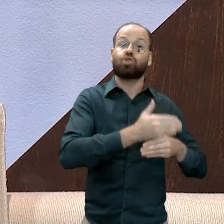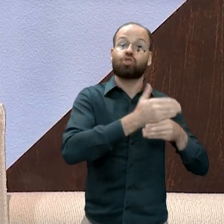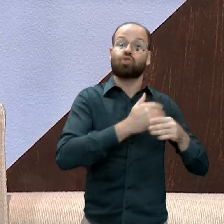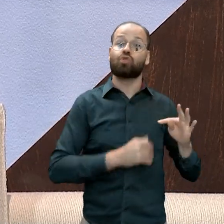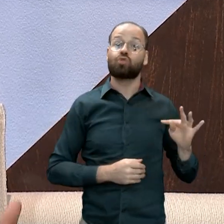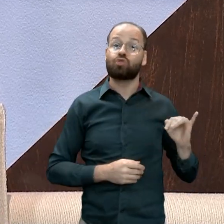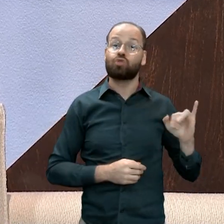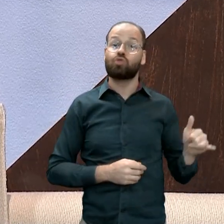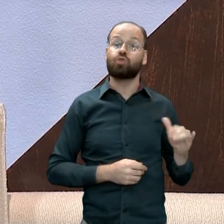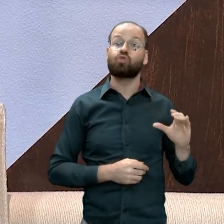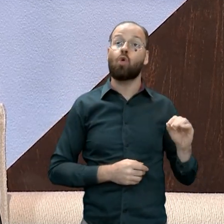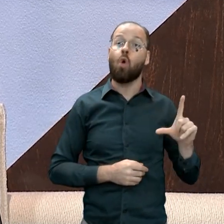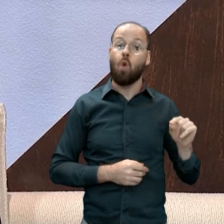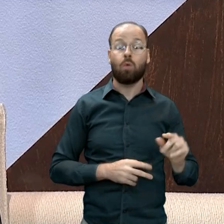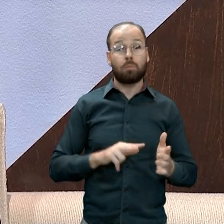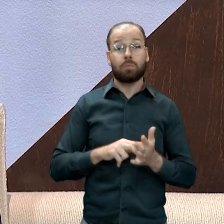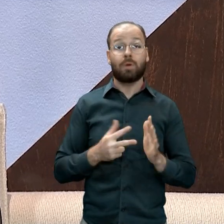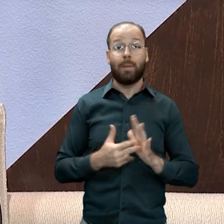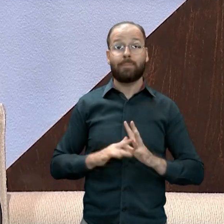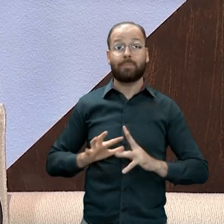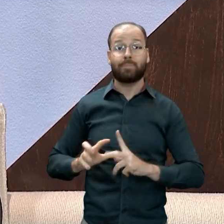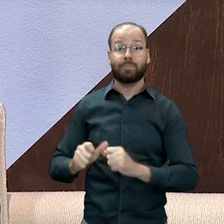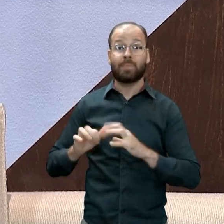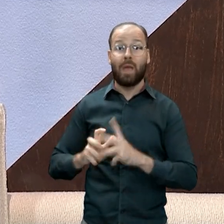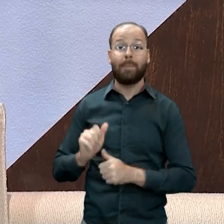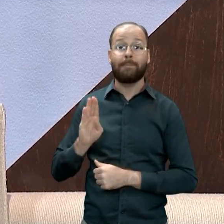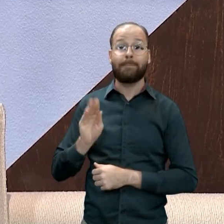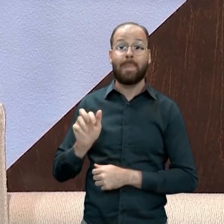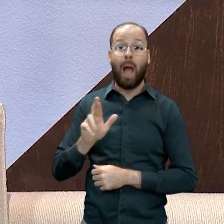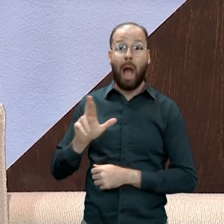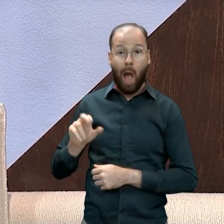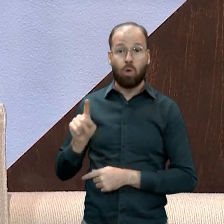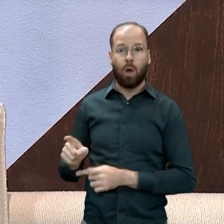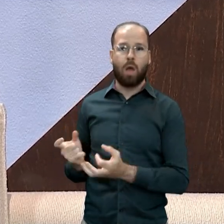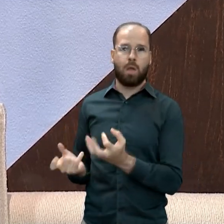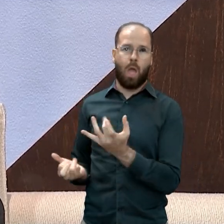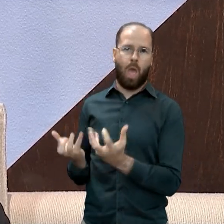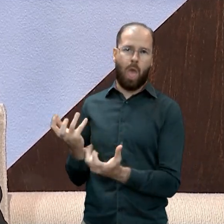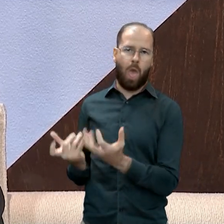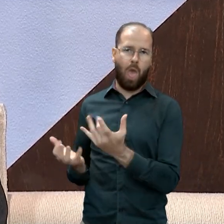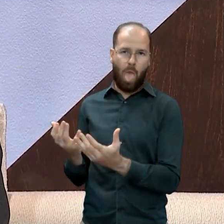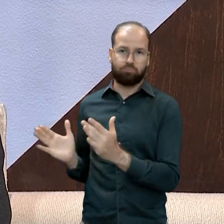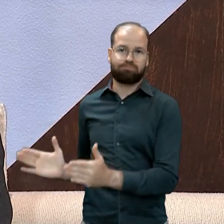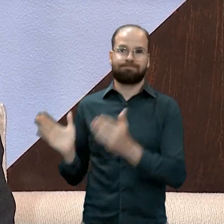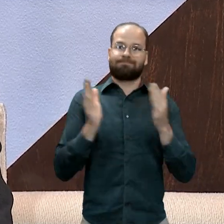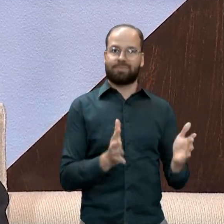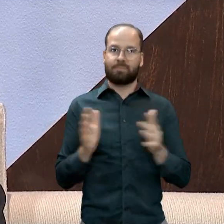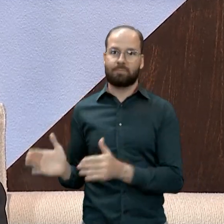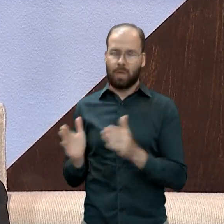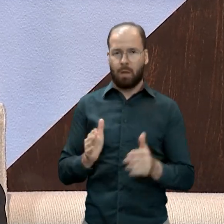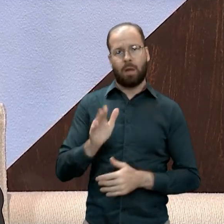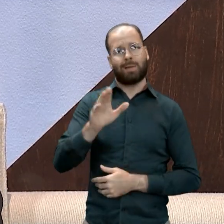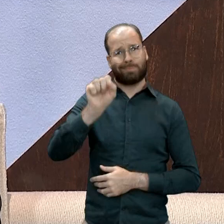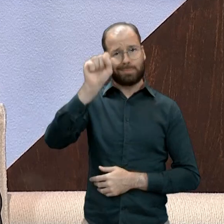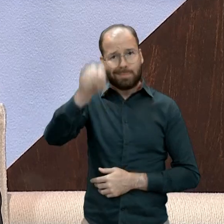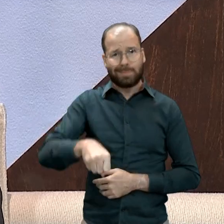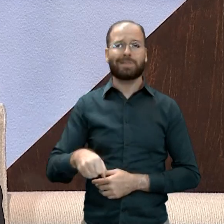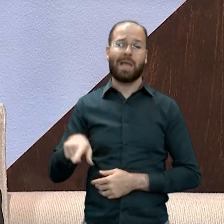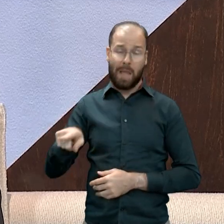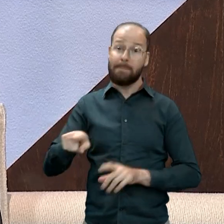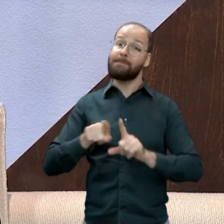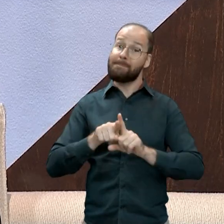Para produzir o material cerâmico. Sim, mas muita coisa evoluiu, né? Muita coisa pode ter esse